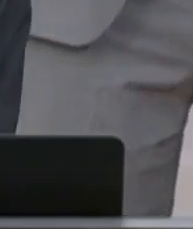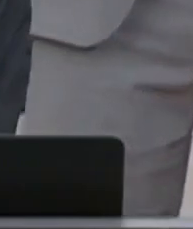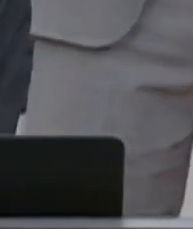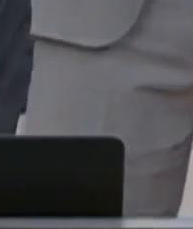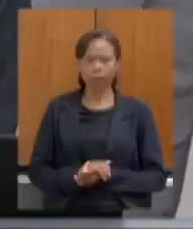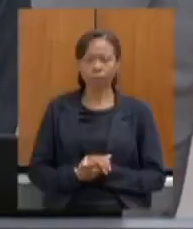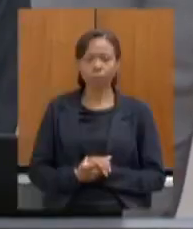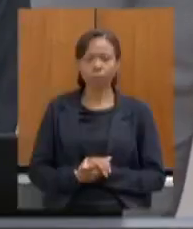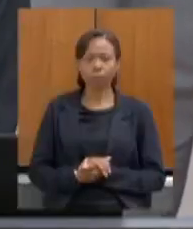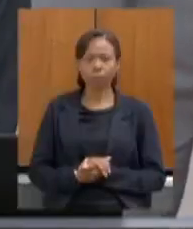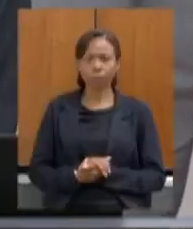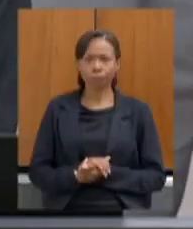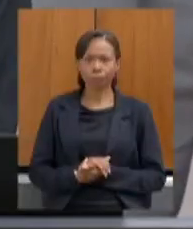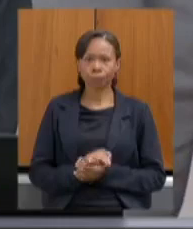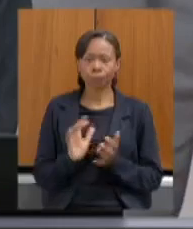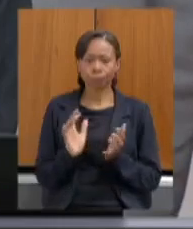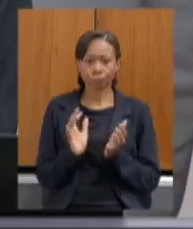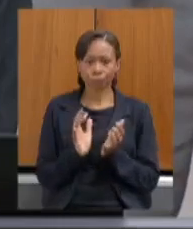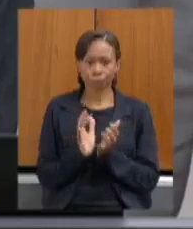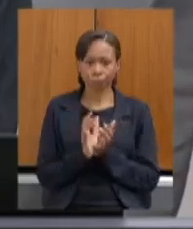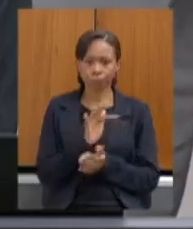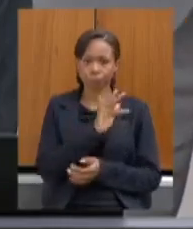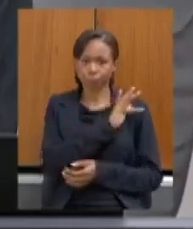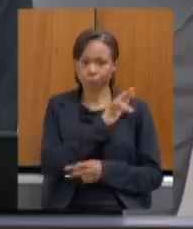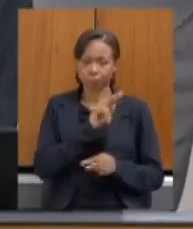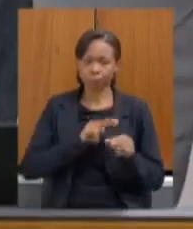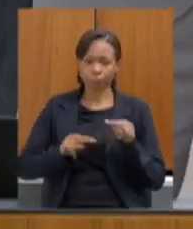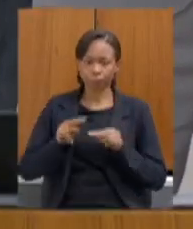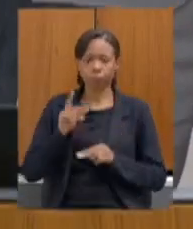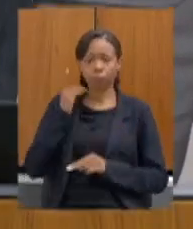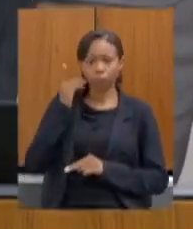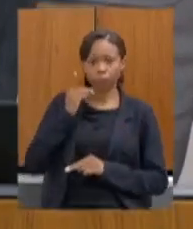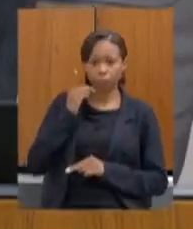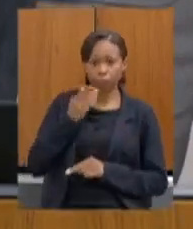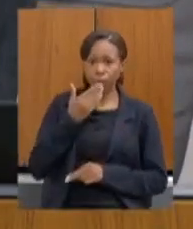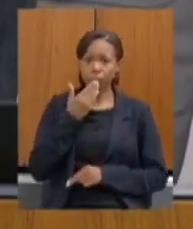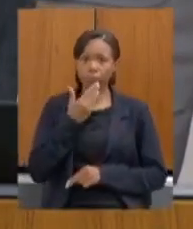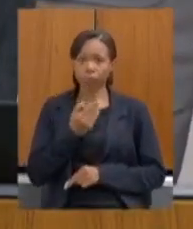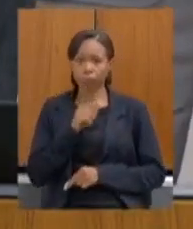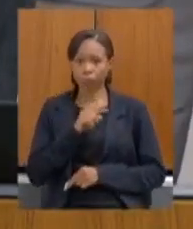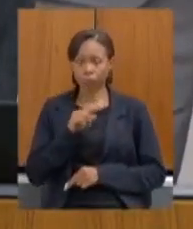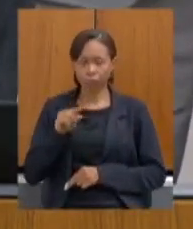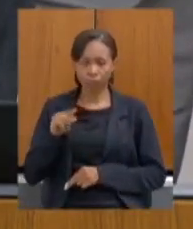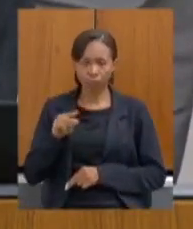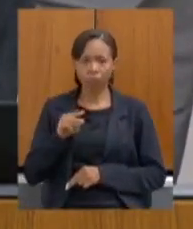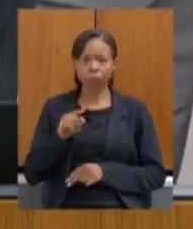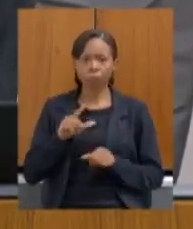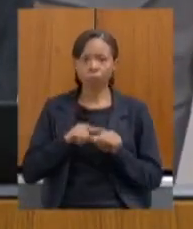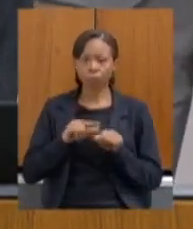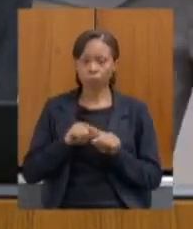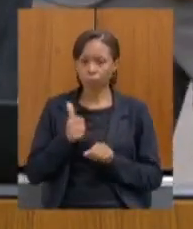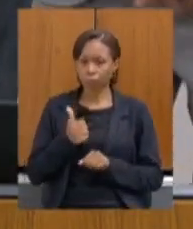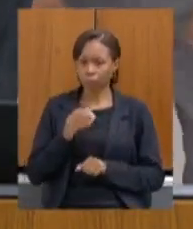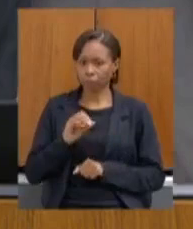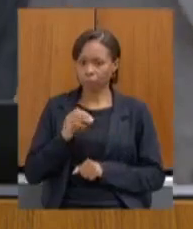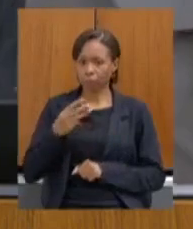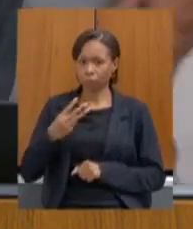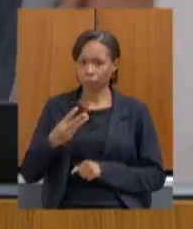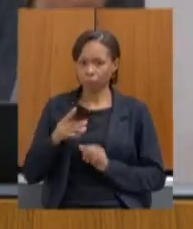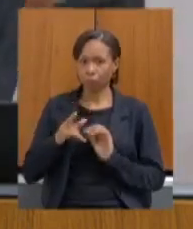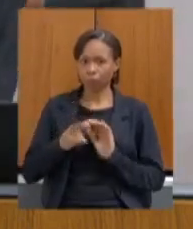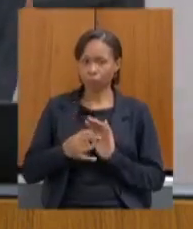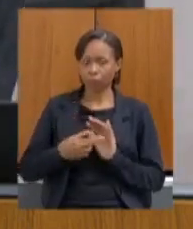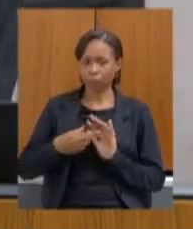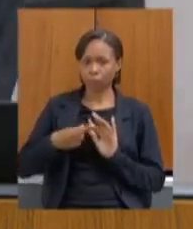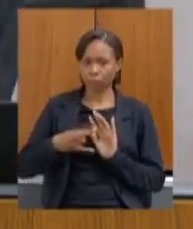Financeira, deputado e deputado que se subscreve requerem da vossa excelência nos termos do artigo 103 para o terceiro alinhado ao regimento interno que seja